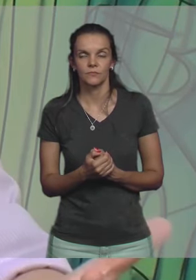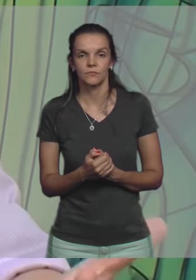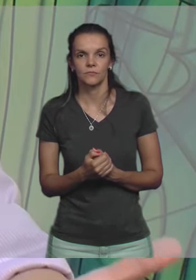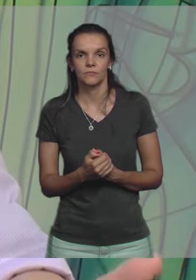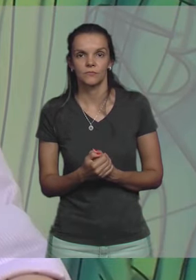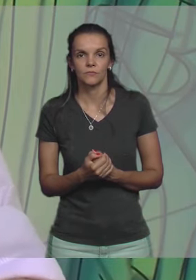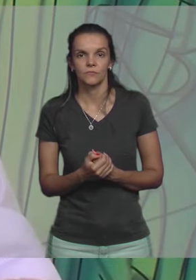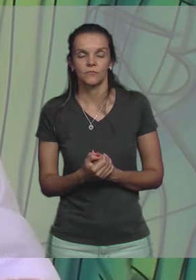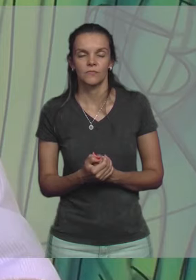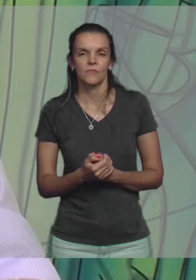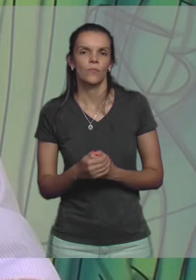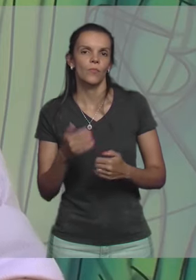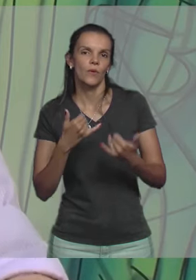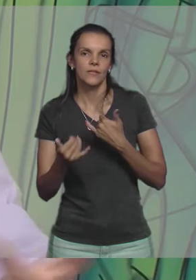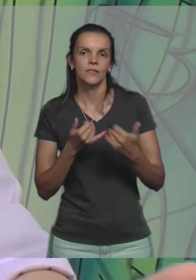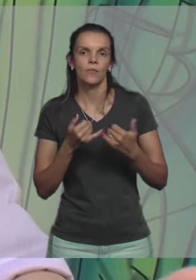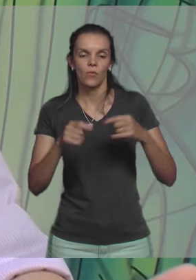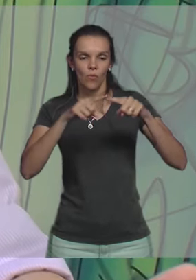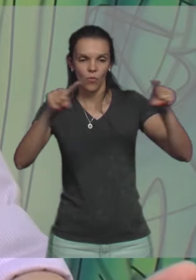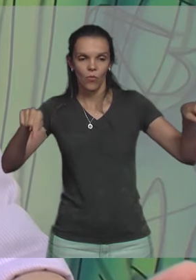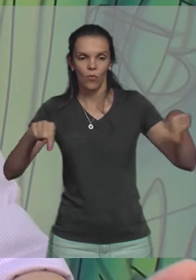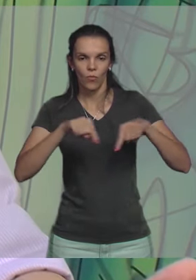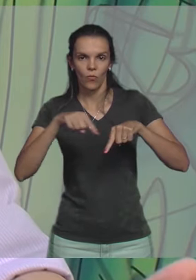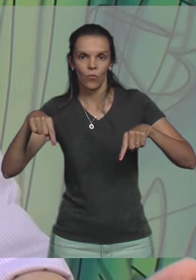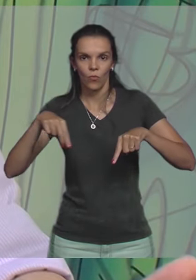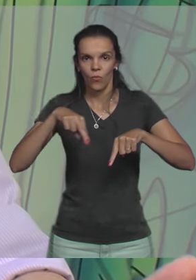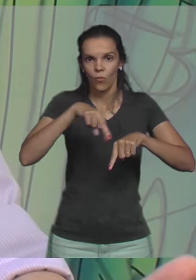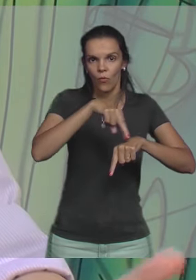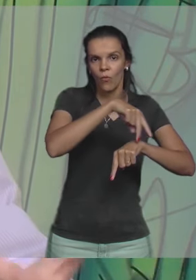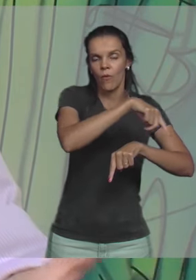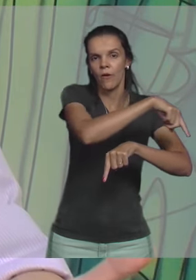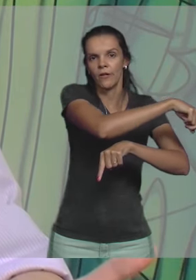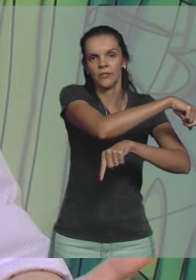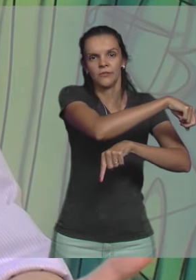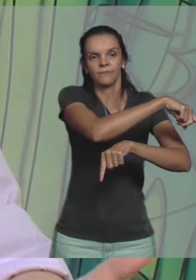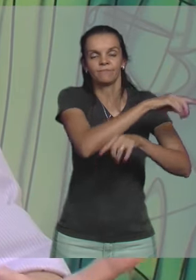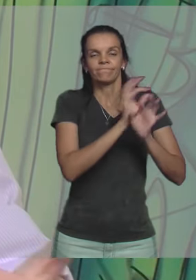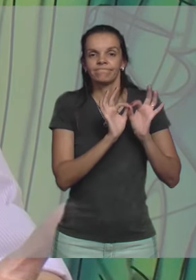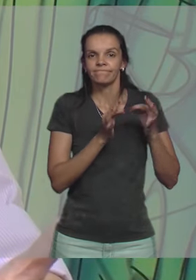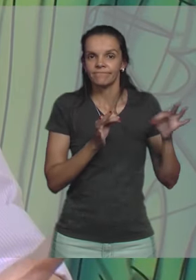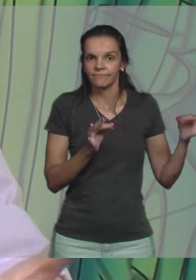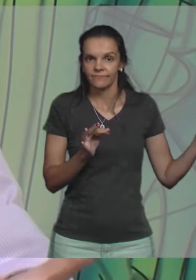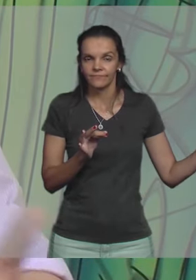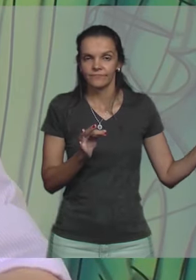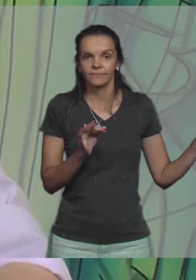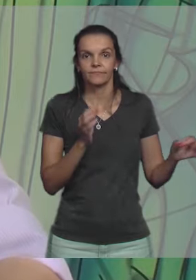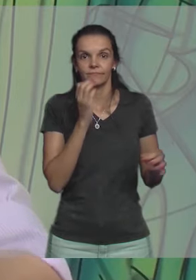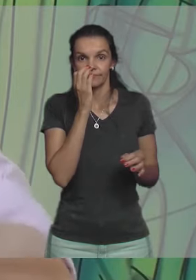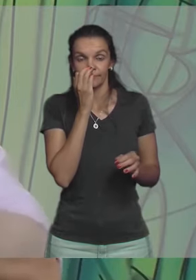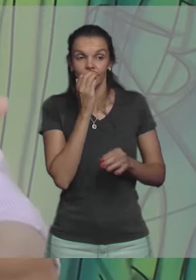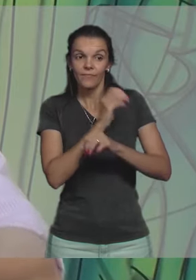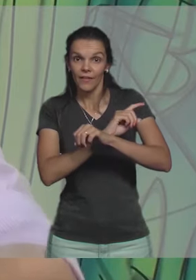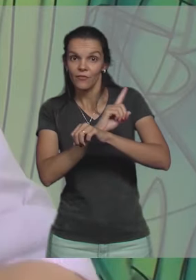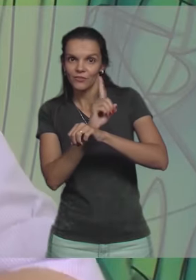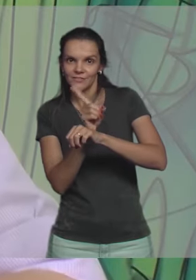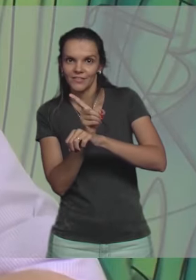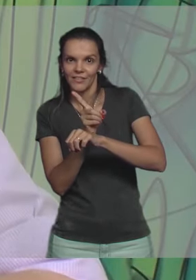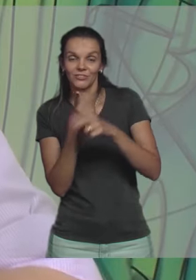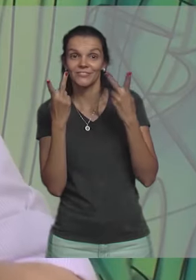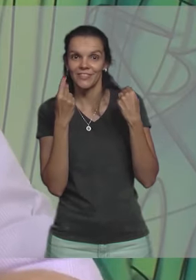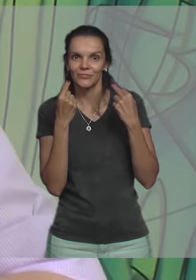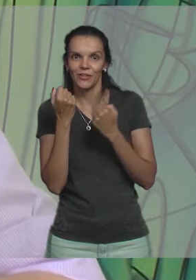que quadras muito longas, mais de 150 metros de extensão numa quadra, já é um indicativo de que a velocidade